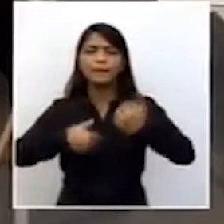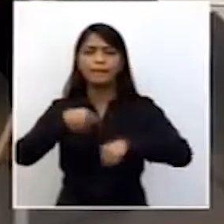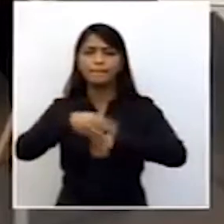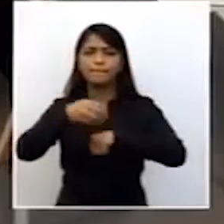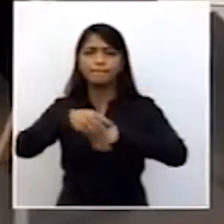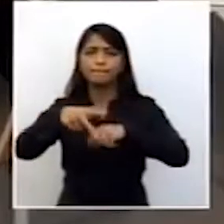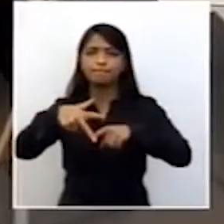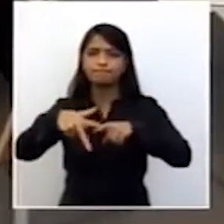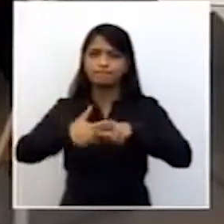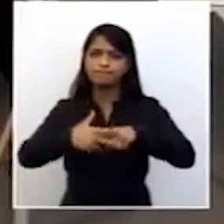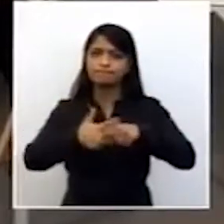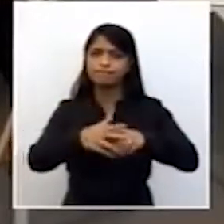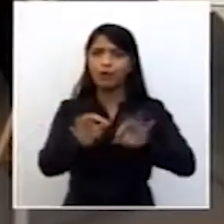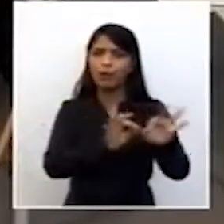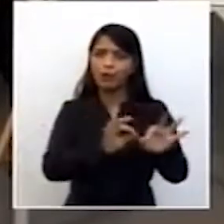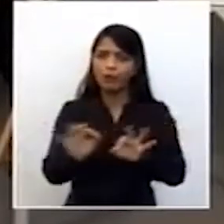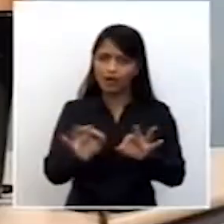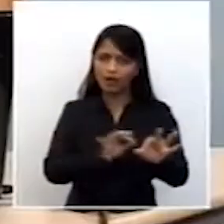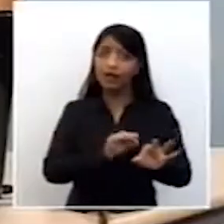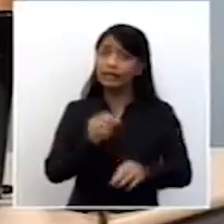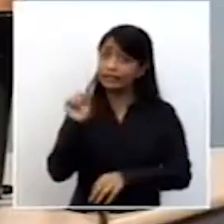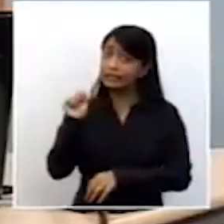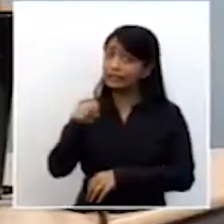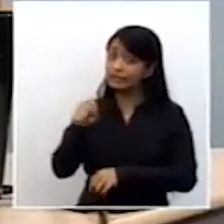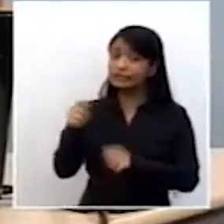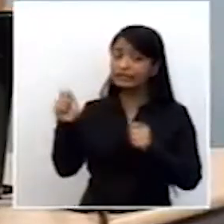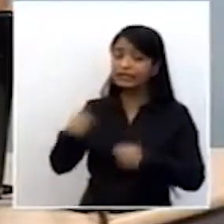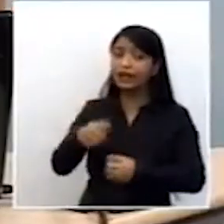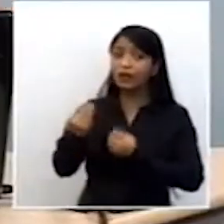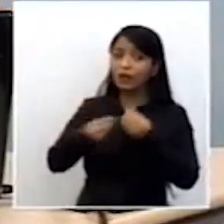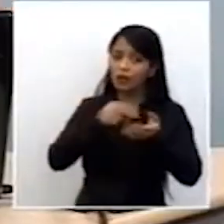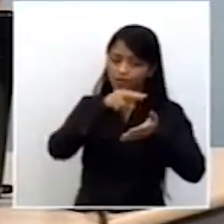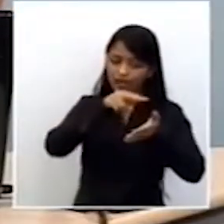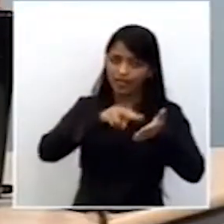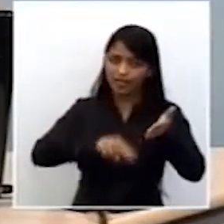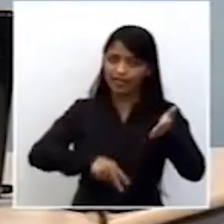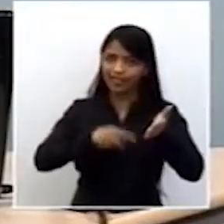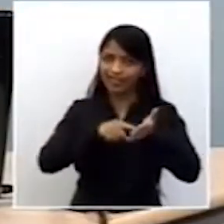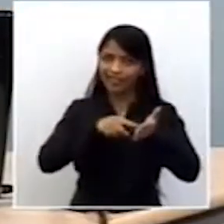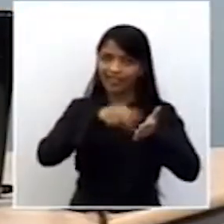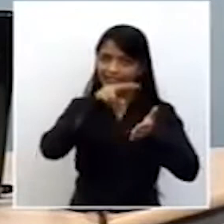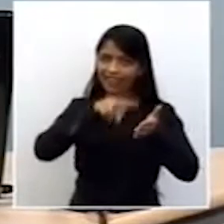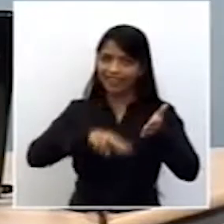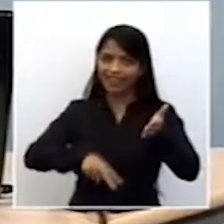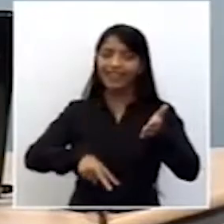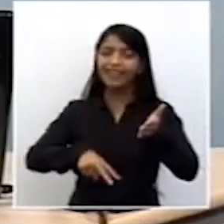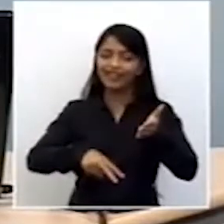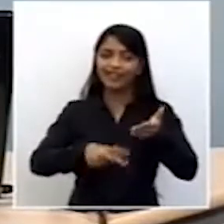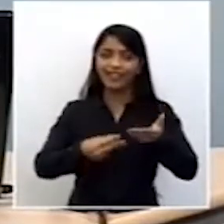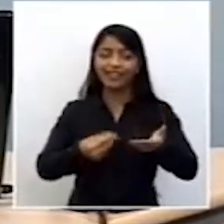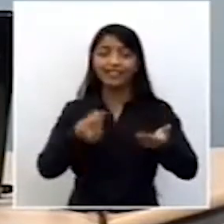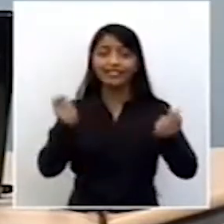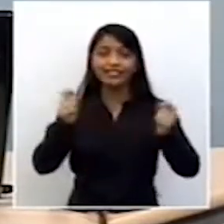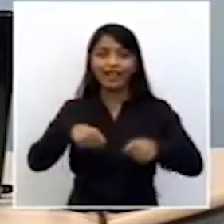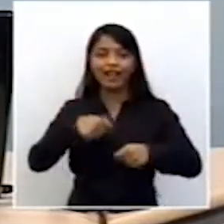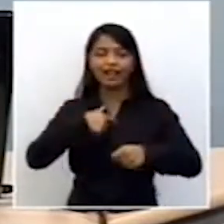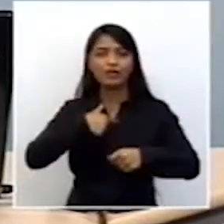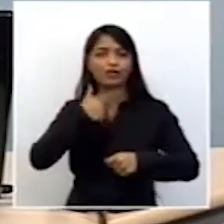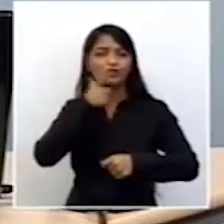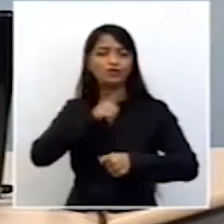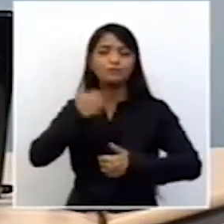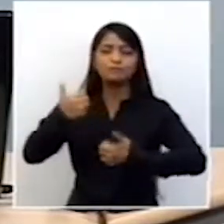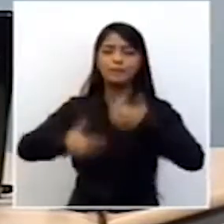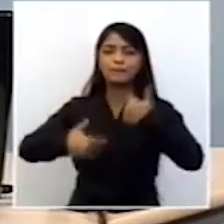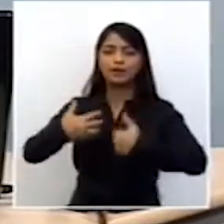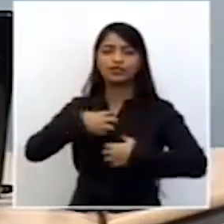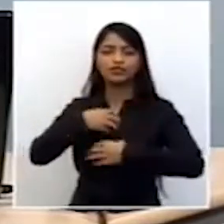é até através da leitura, né, Andréia? A gente aperfeiçoa a nossa linguagem, a nossa forma de falar muito através